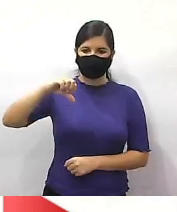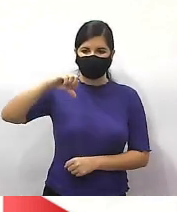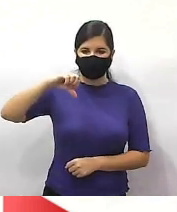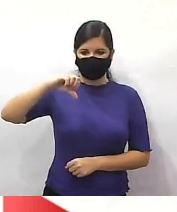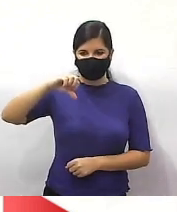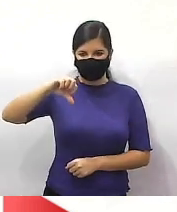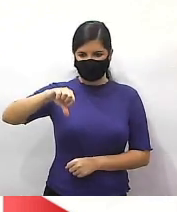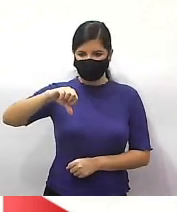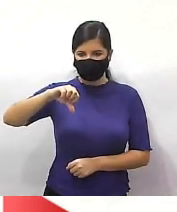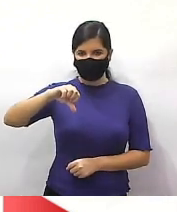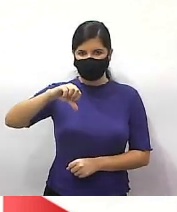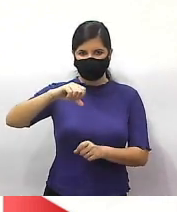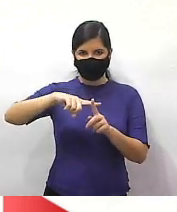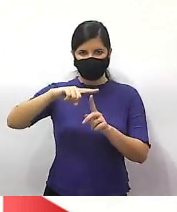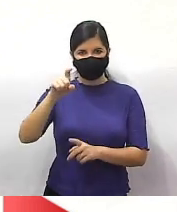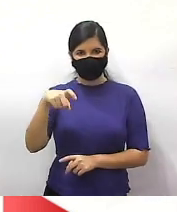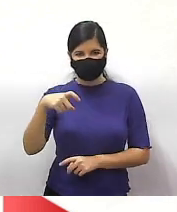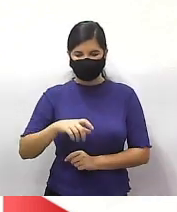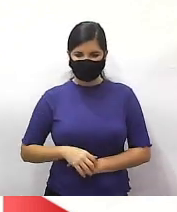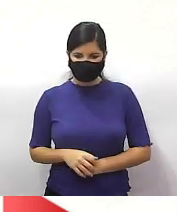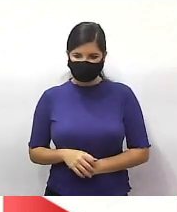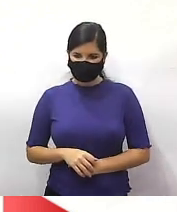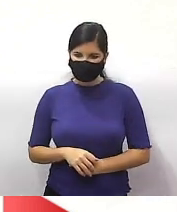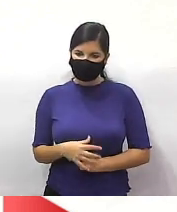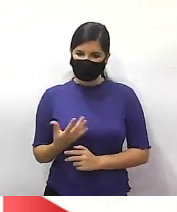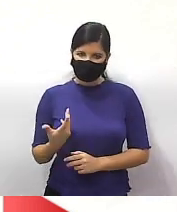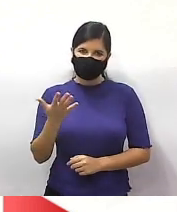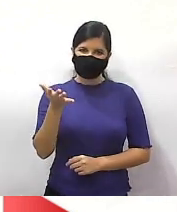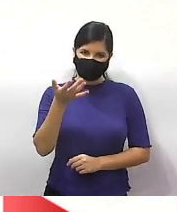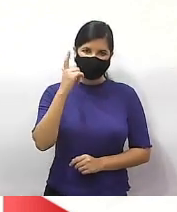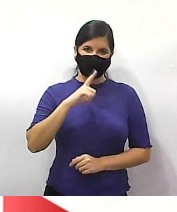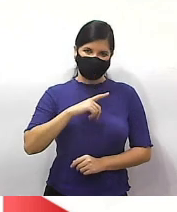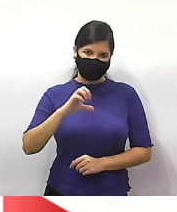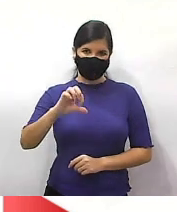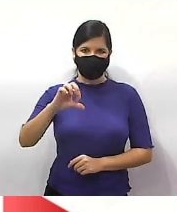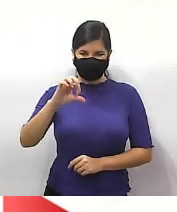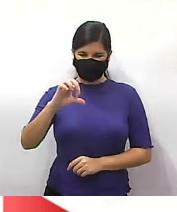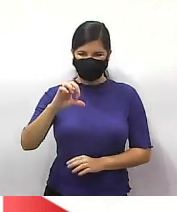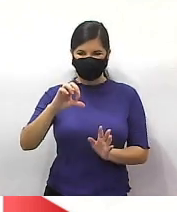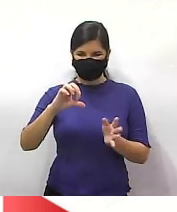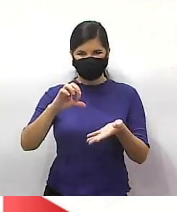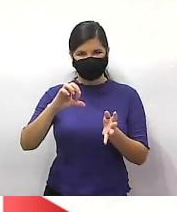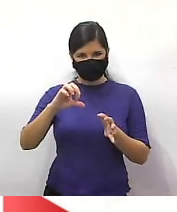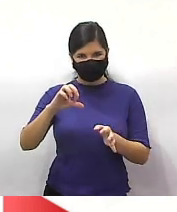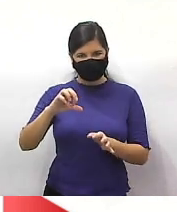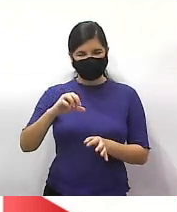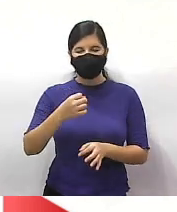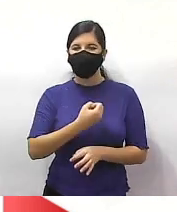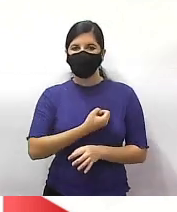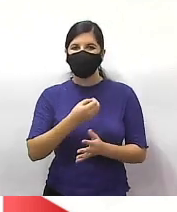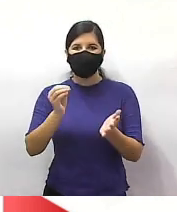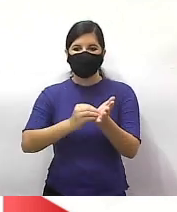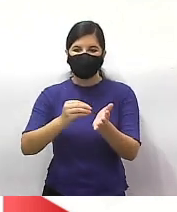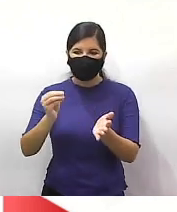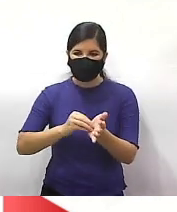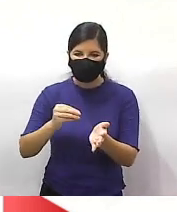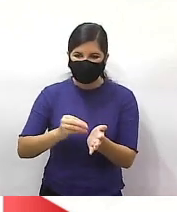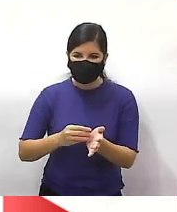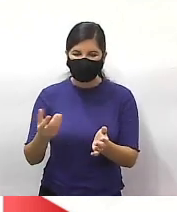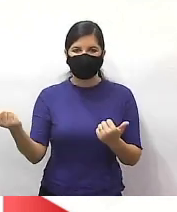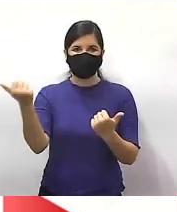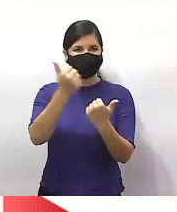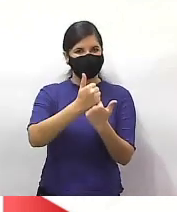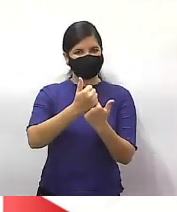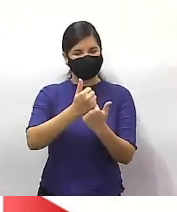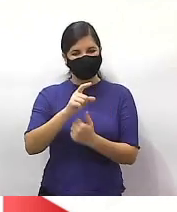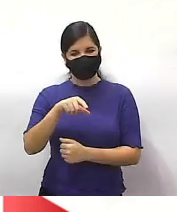x, ok? 9 mais x. É claro que eu já tenho 9, então o primeiro algarismo mínimo necessário para substituir